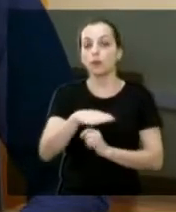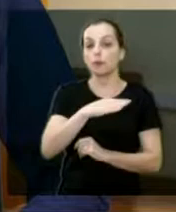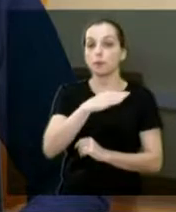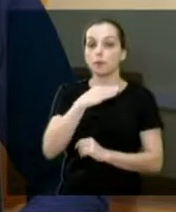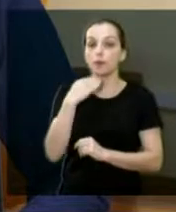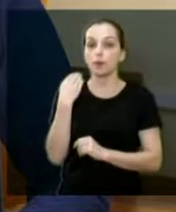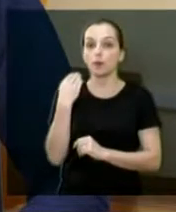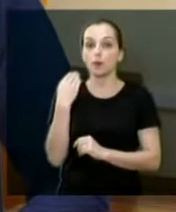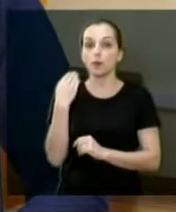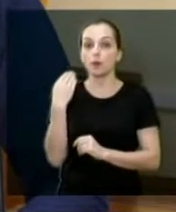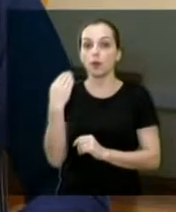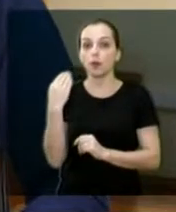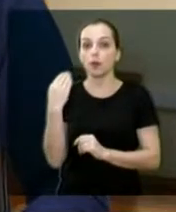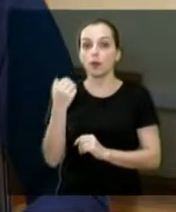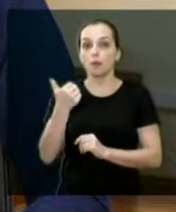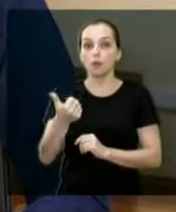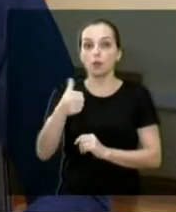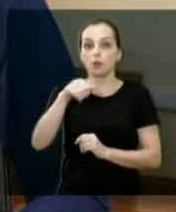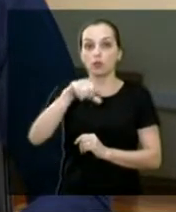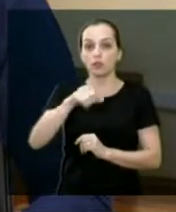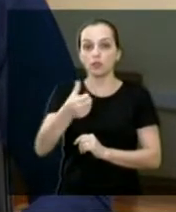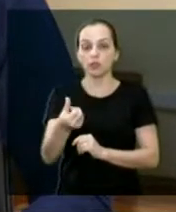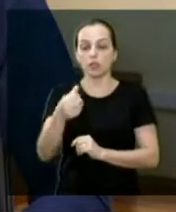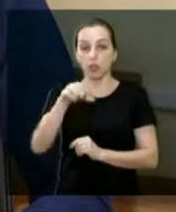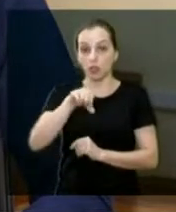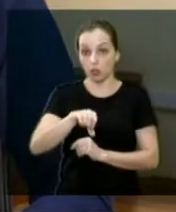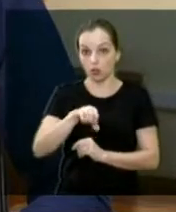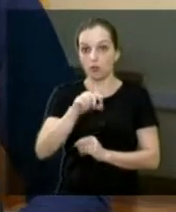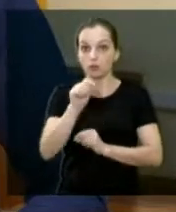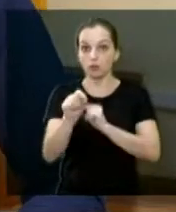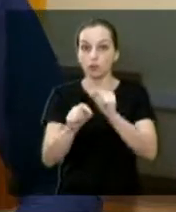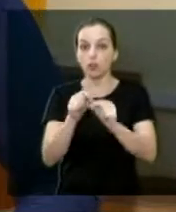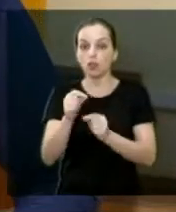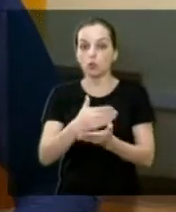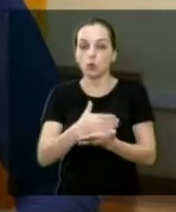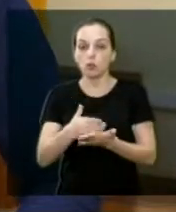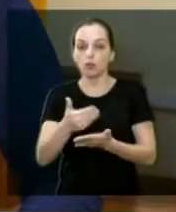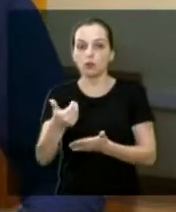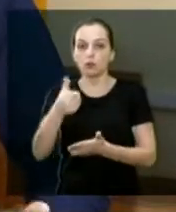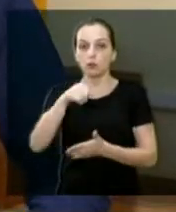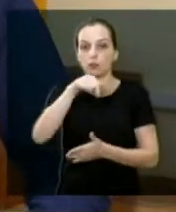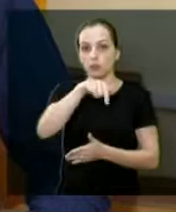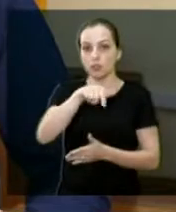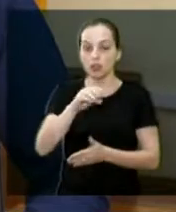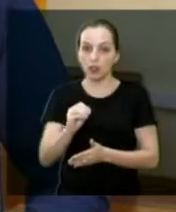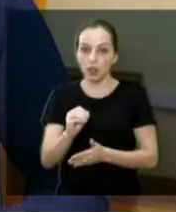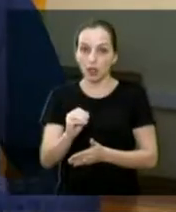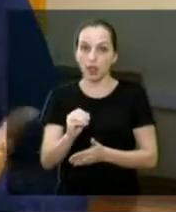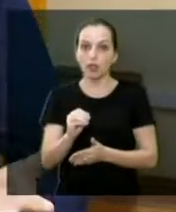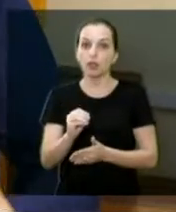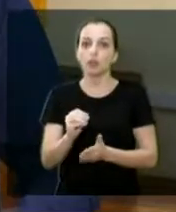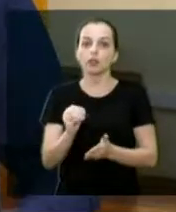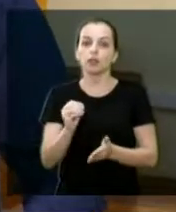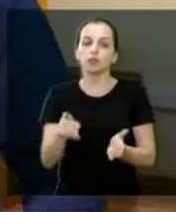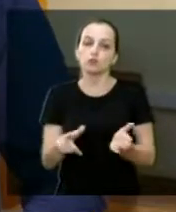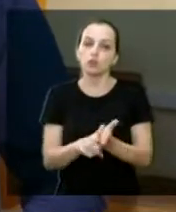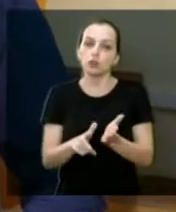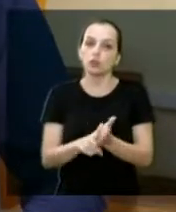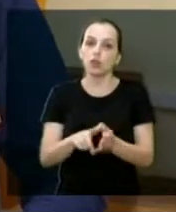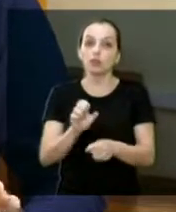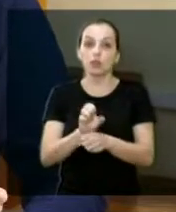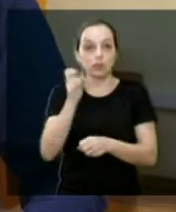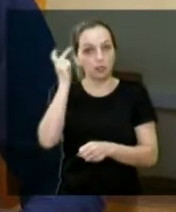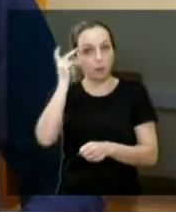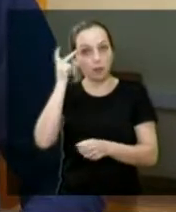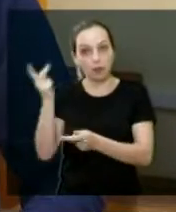no final de 69 e no início da década de 70 o próprio jornal me fez um convite, porque era o que mais me afinava com meu pai,